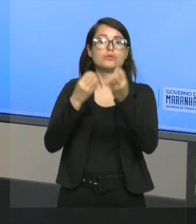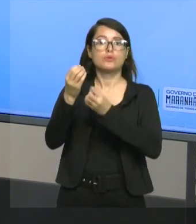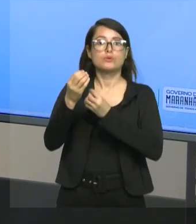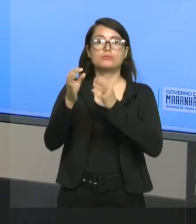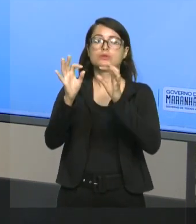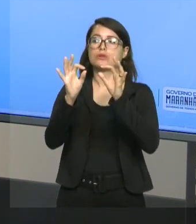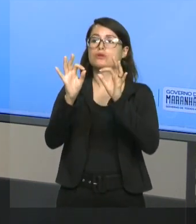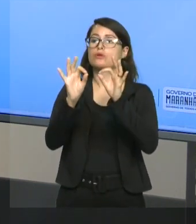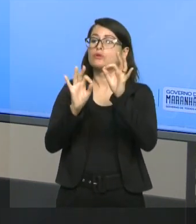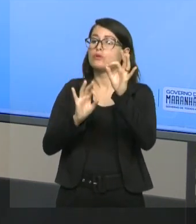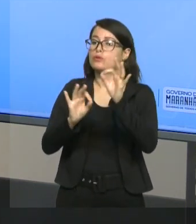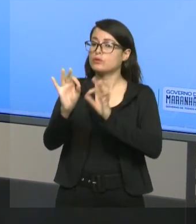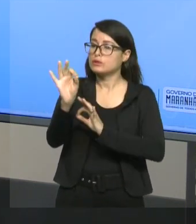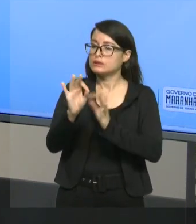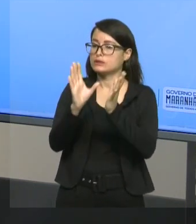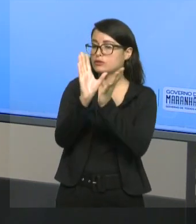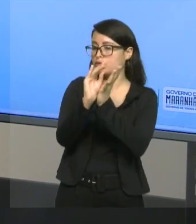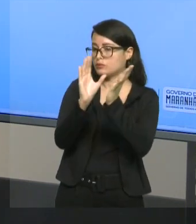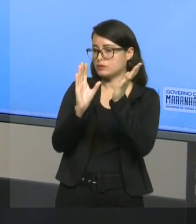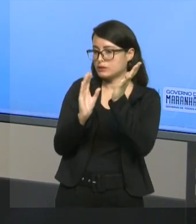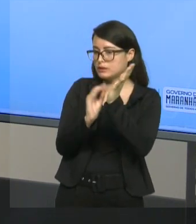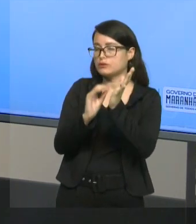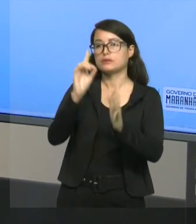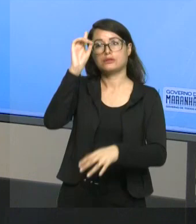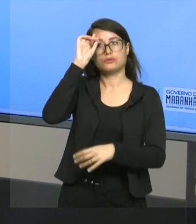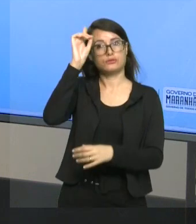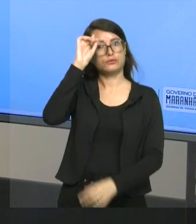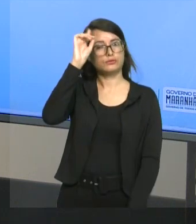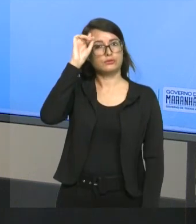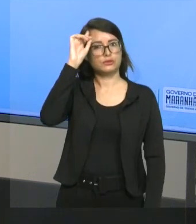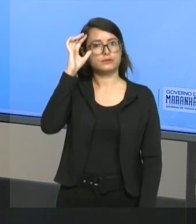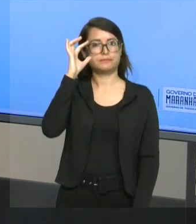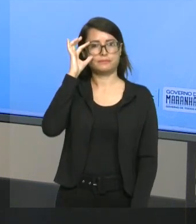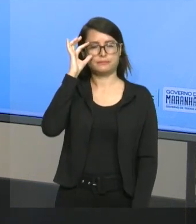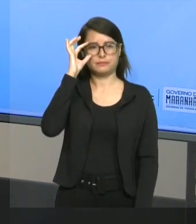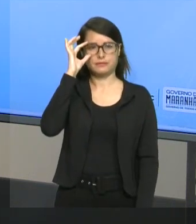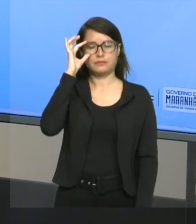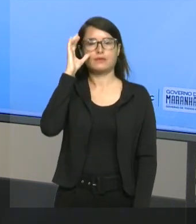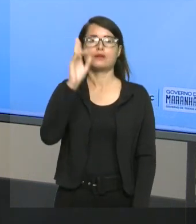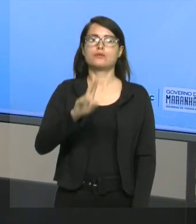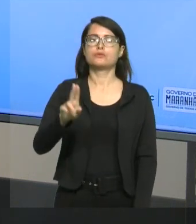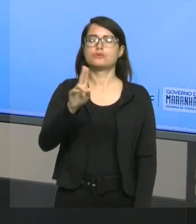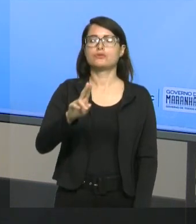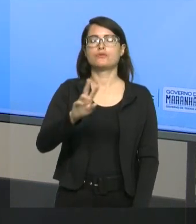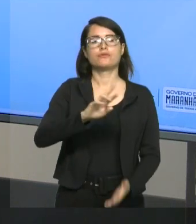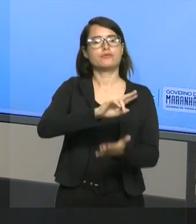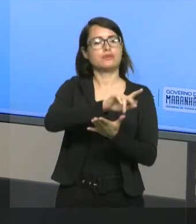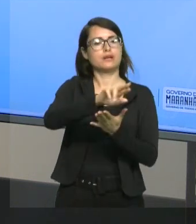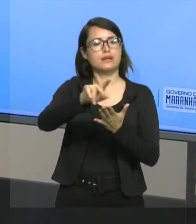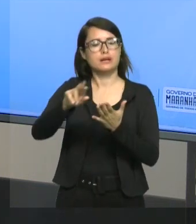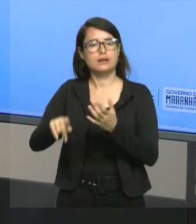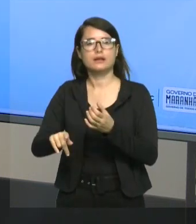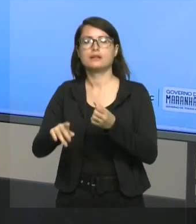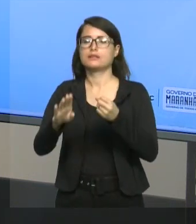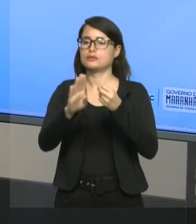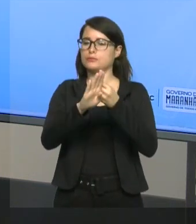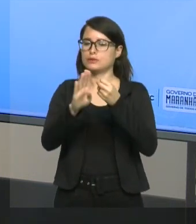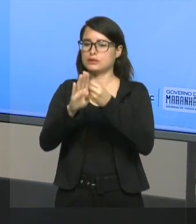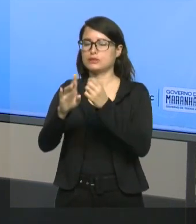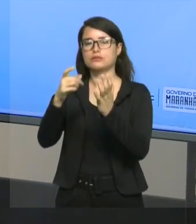constrói o conteúdo no nosso dia a dia. Eu usei vários substantivos na construção do meu